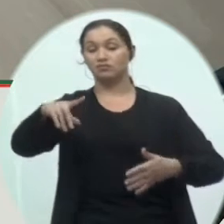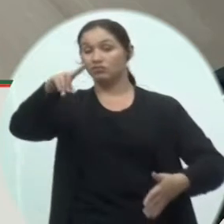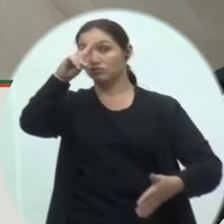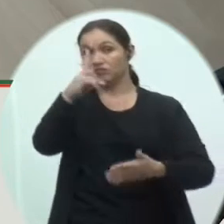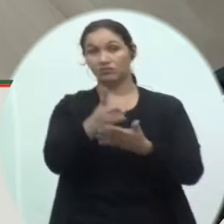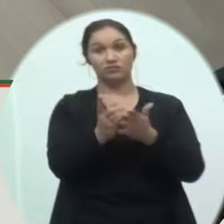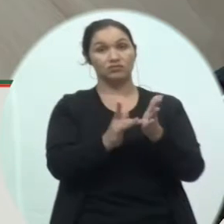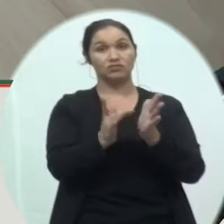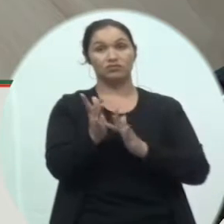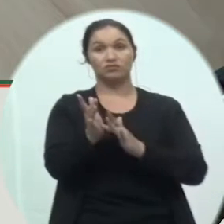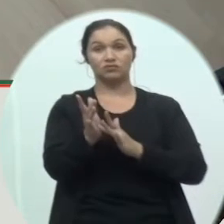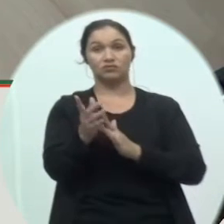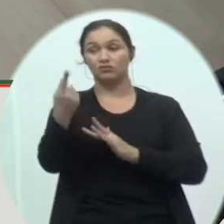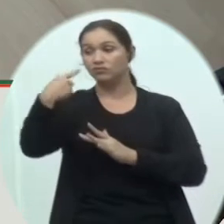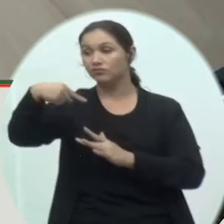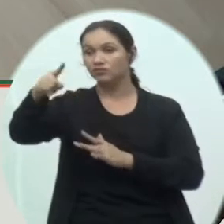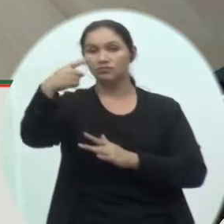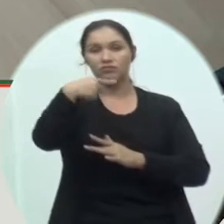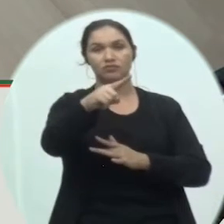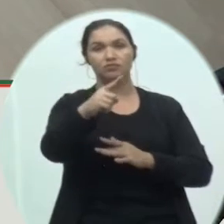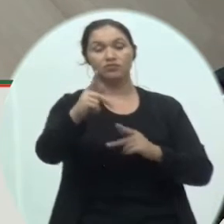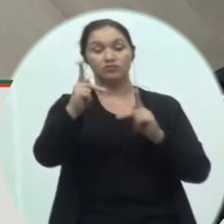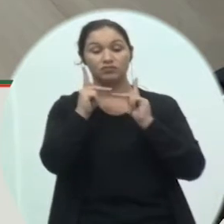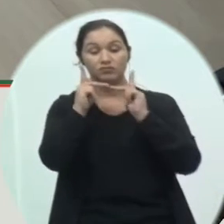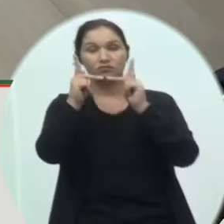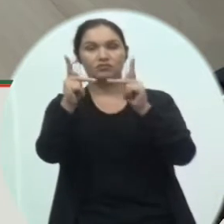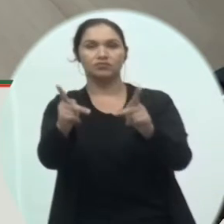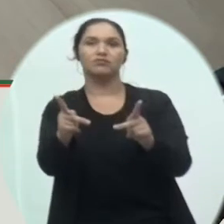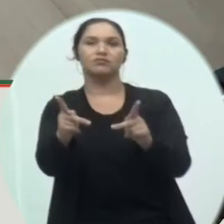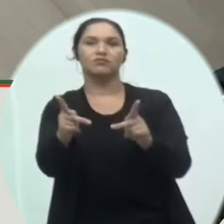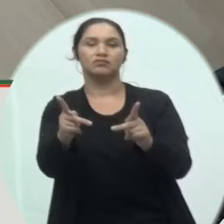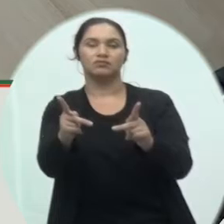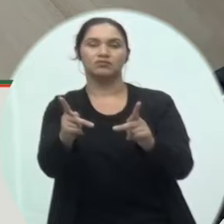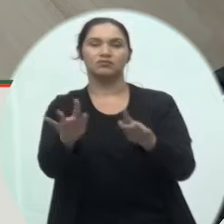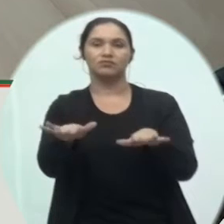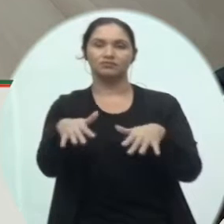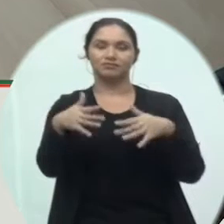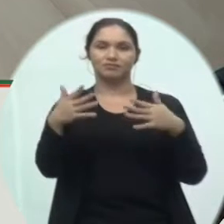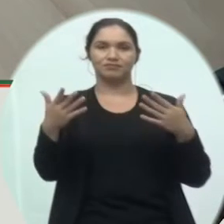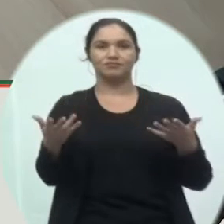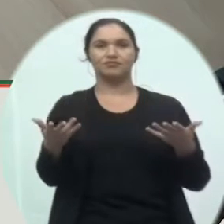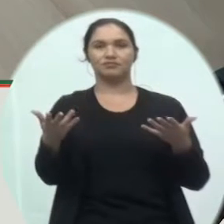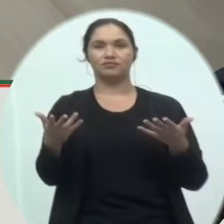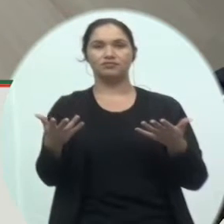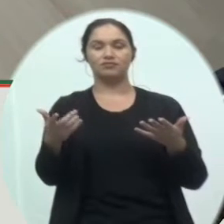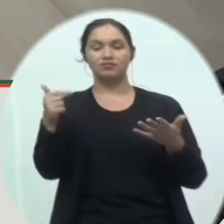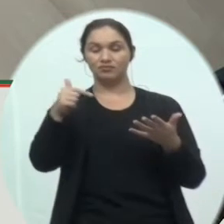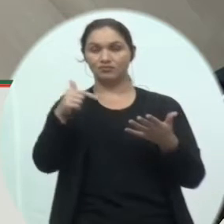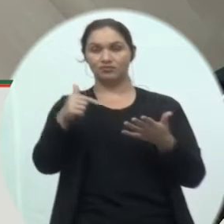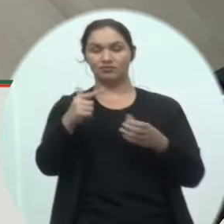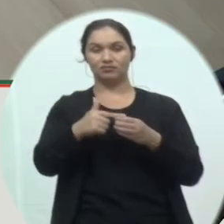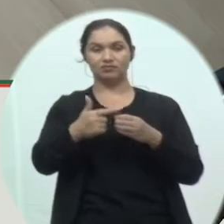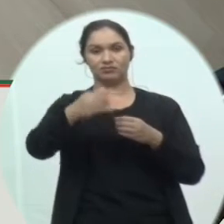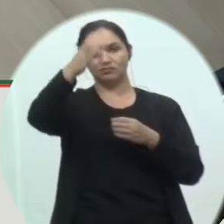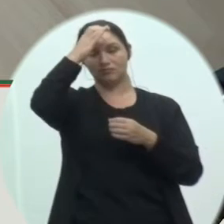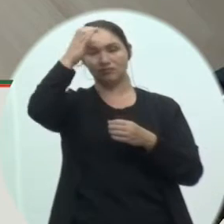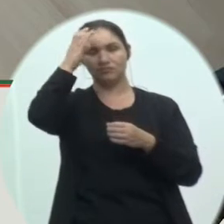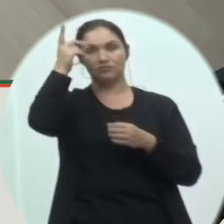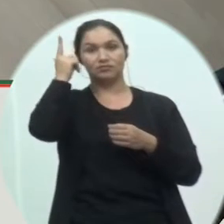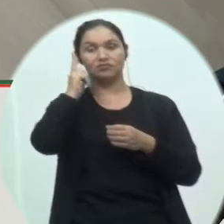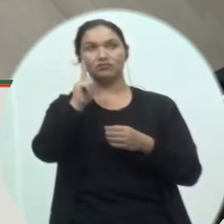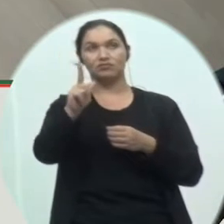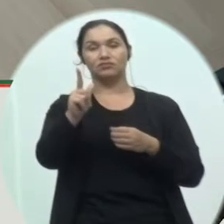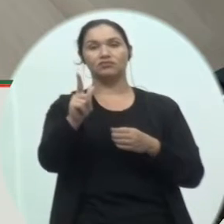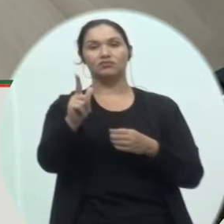evangelho encontrou eco no coração dessa gente boa da capital do carvão. E agora as portas da